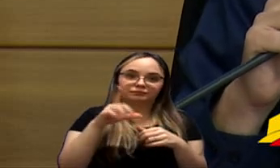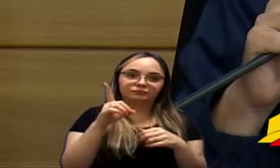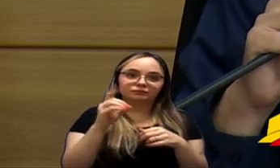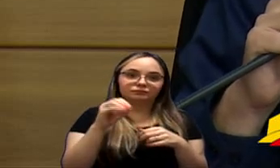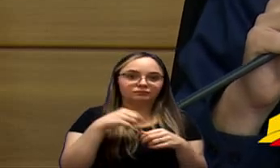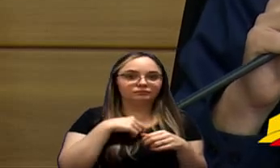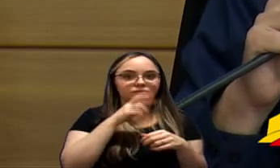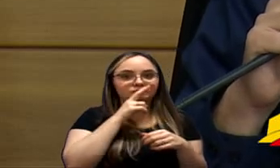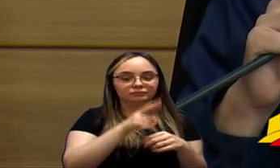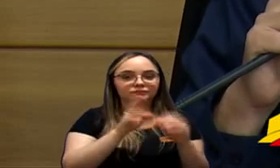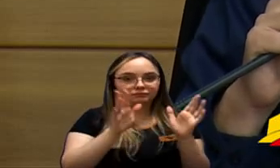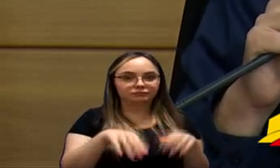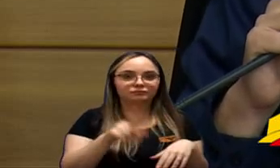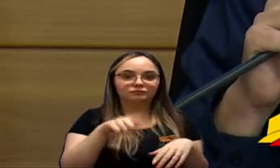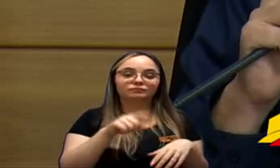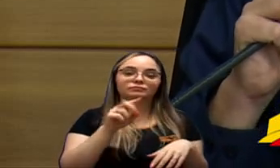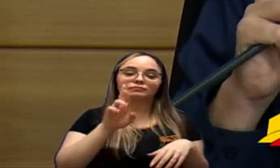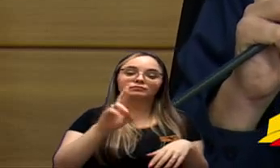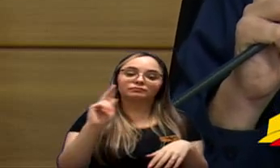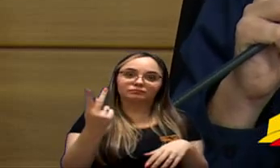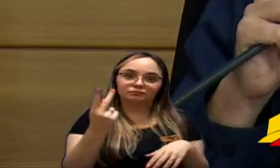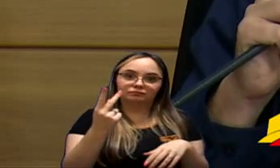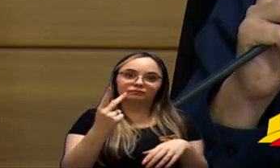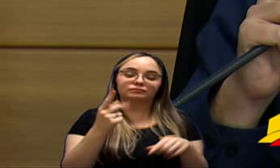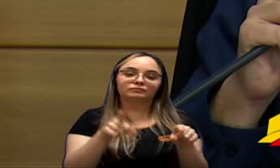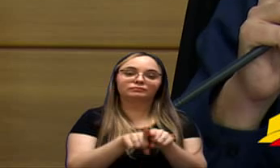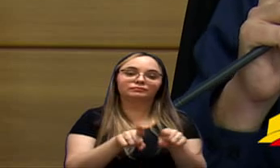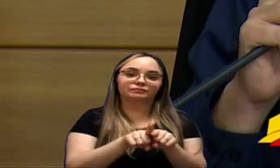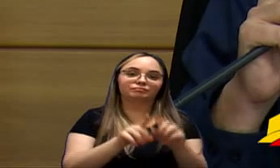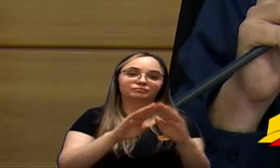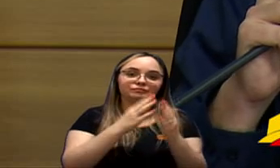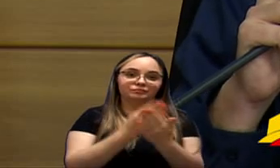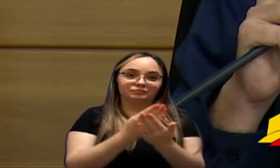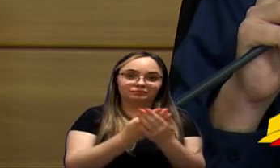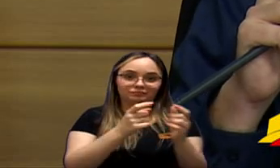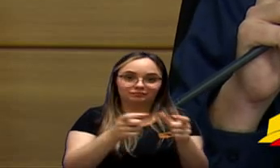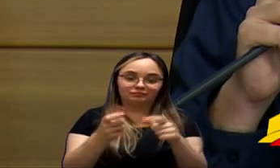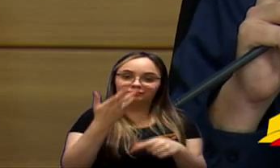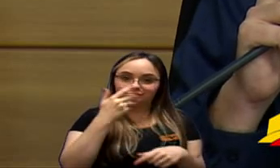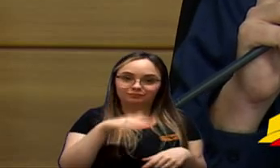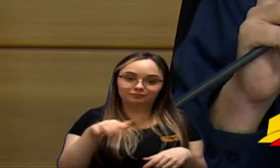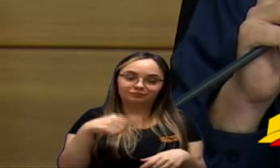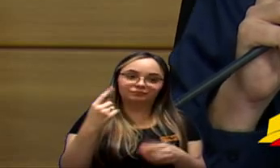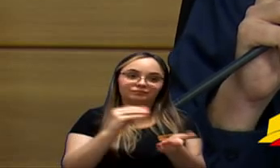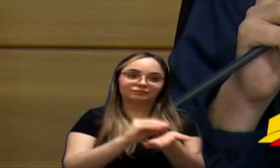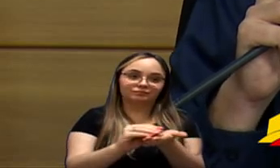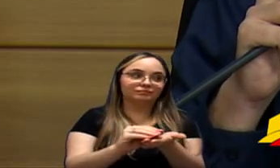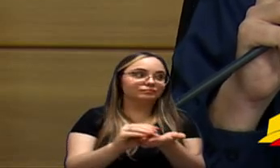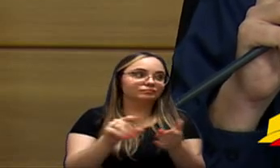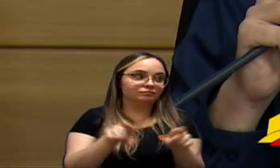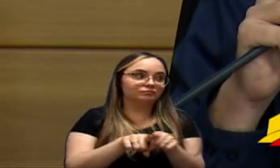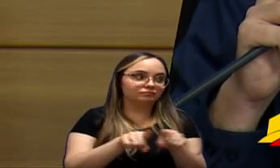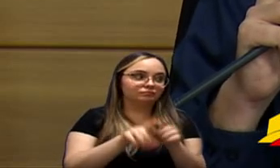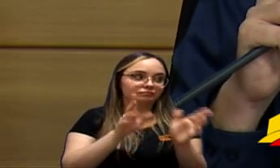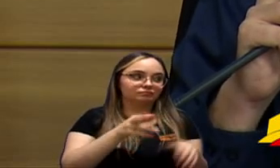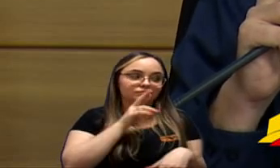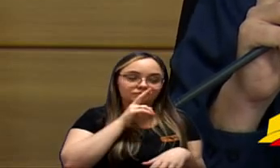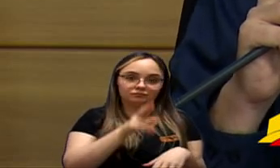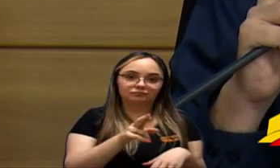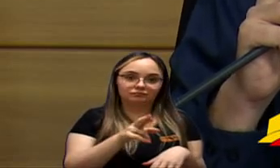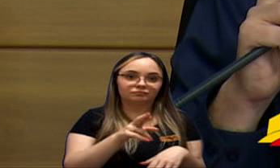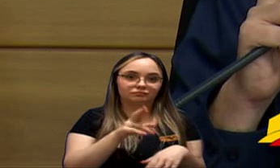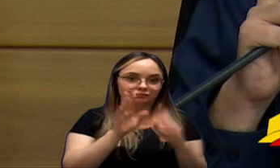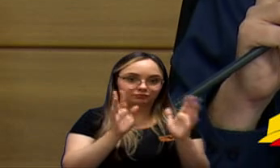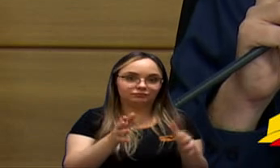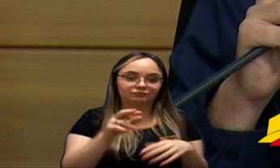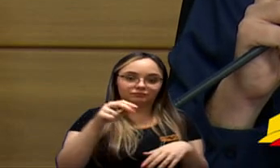já respondi, que é recursos humanos. Com relação às instituições creche, que é os investimentos, também já respondi as fontes,